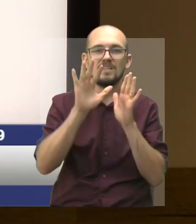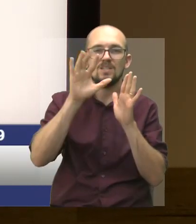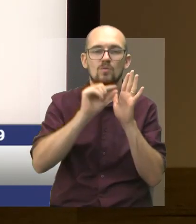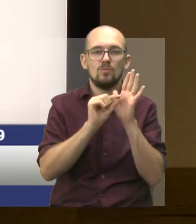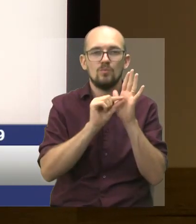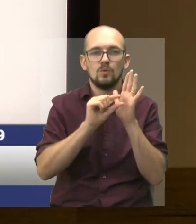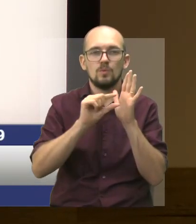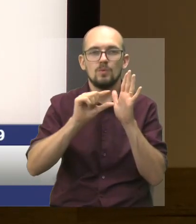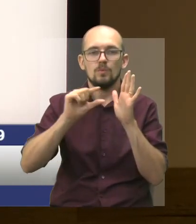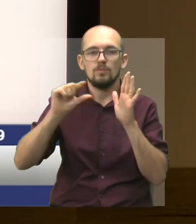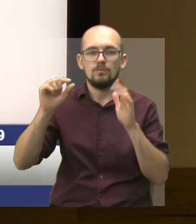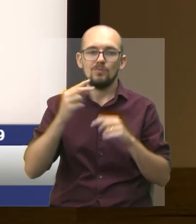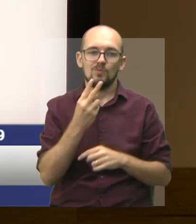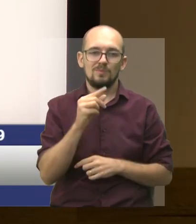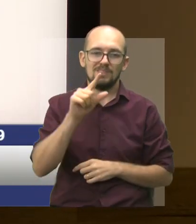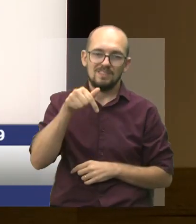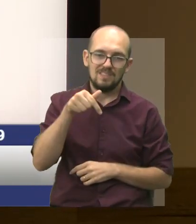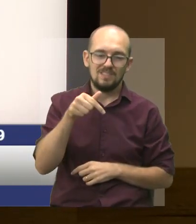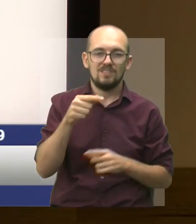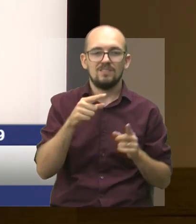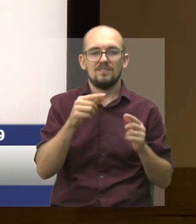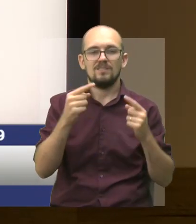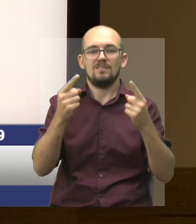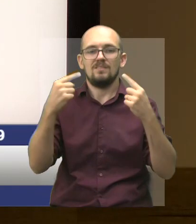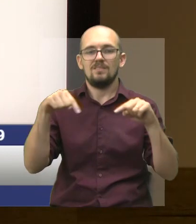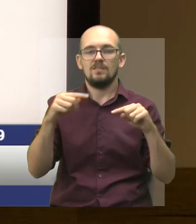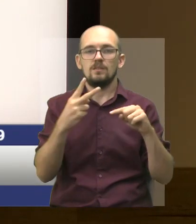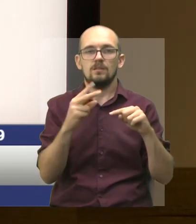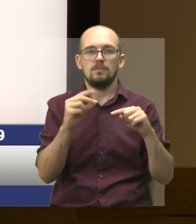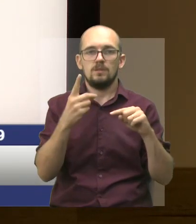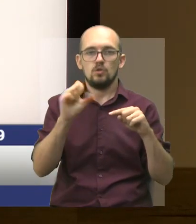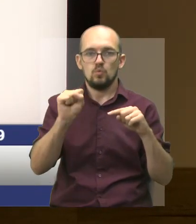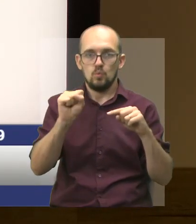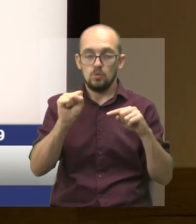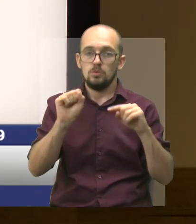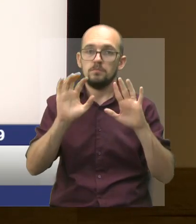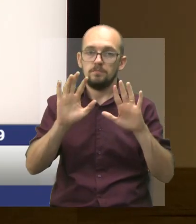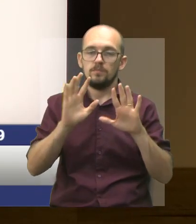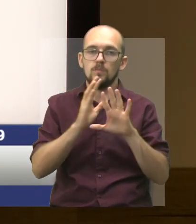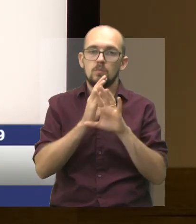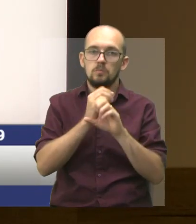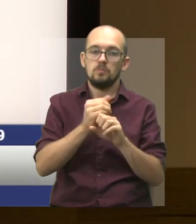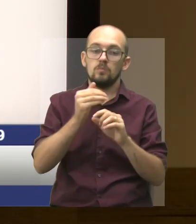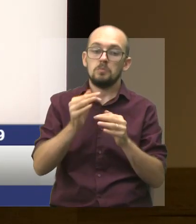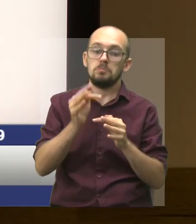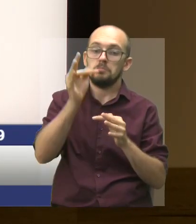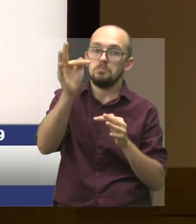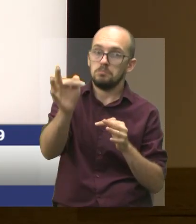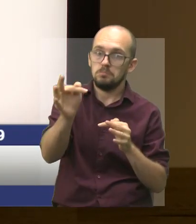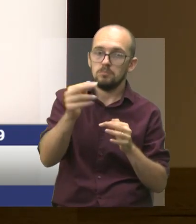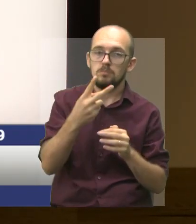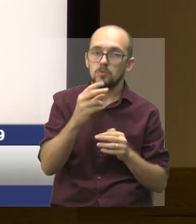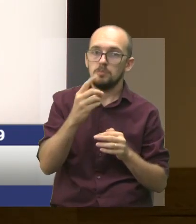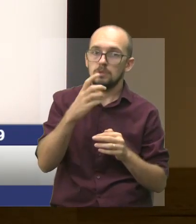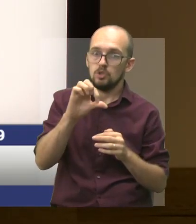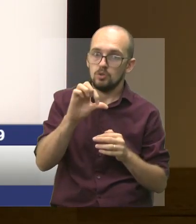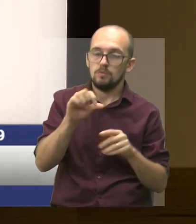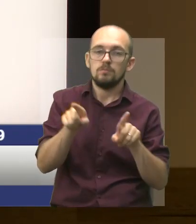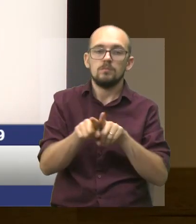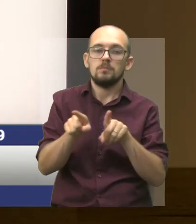2017 e 2018, a projeção para 2019, a projeção